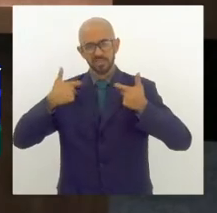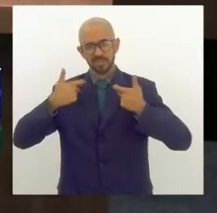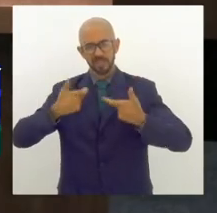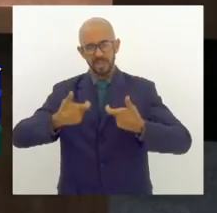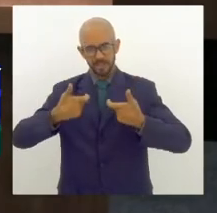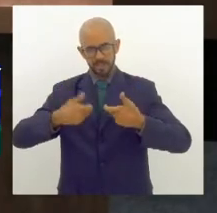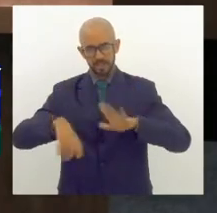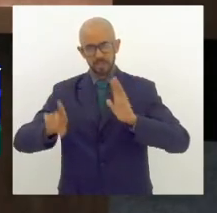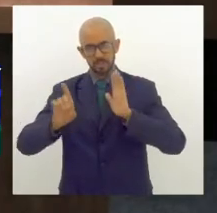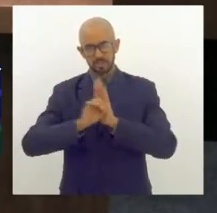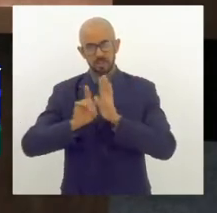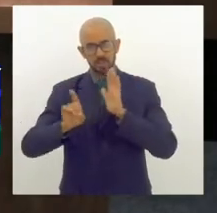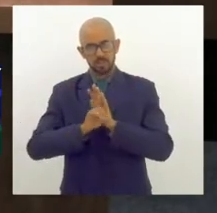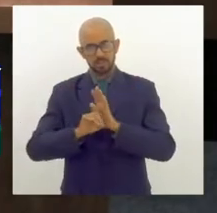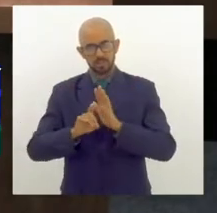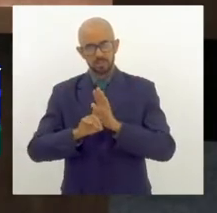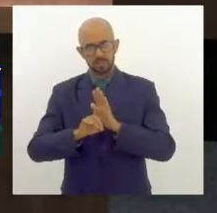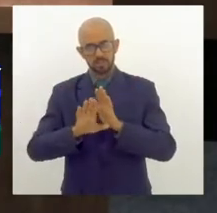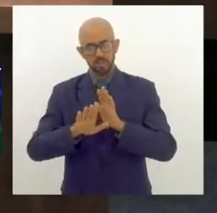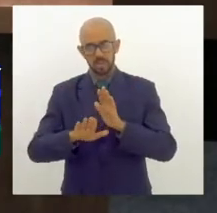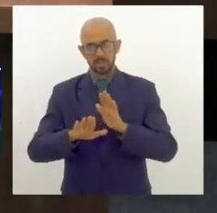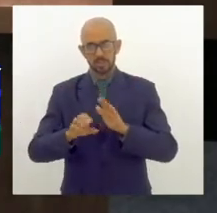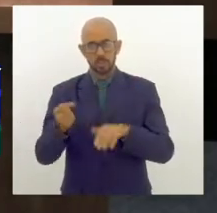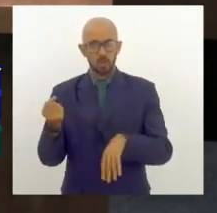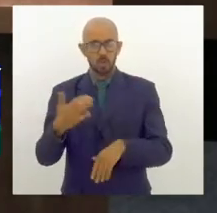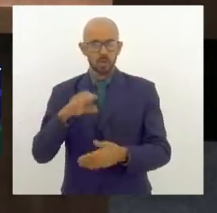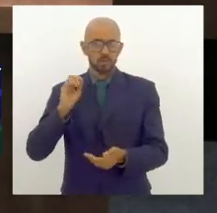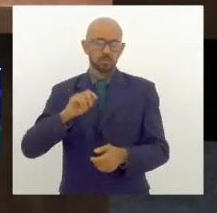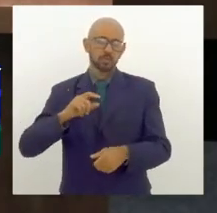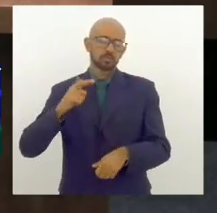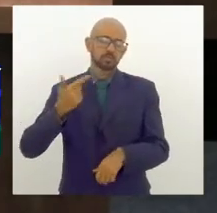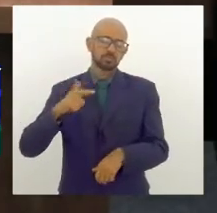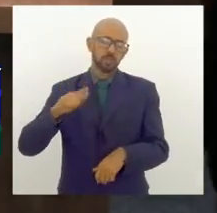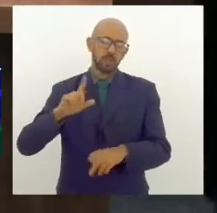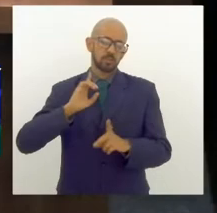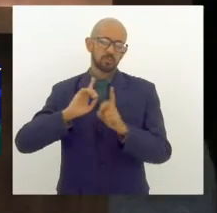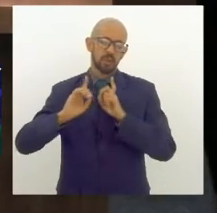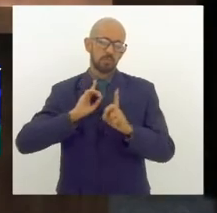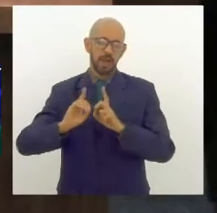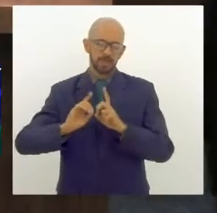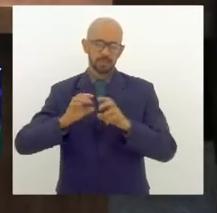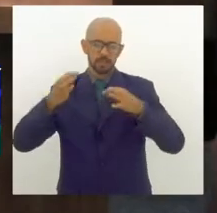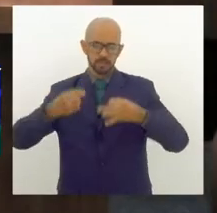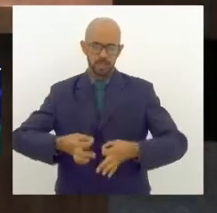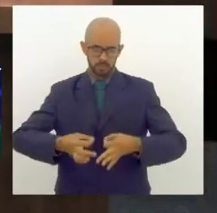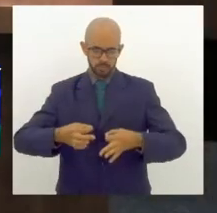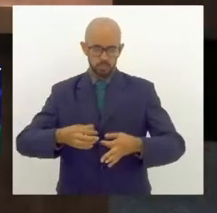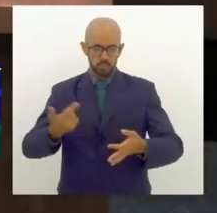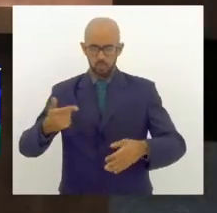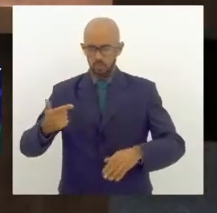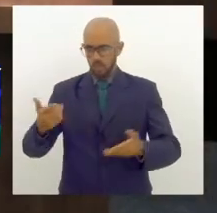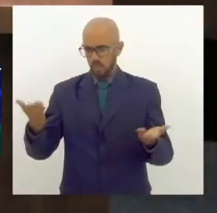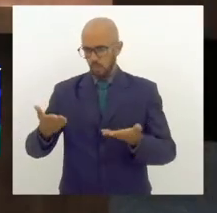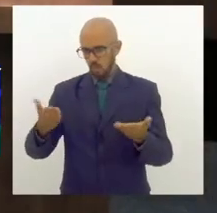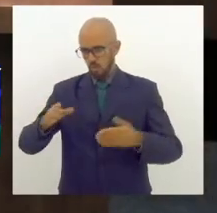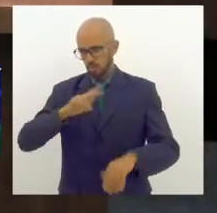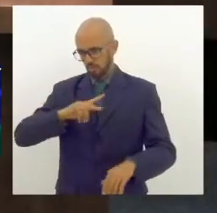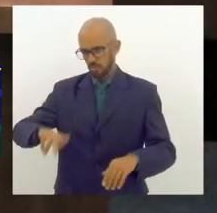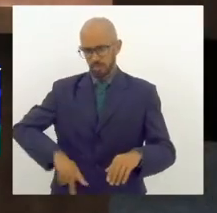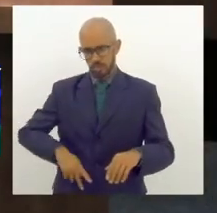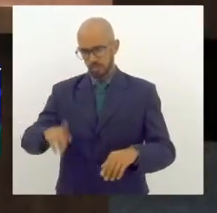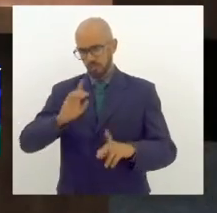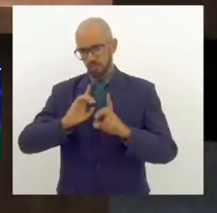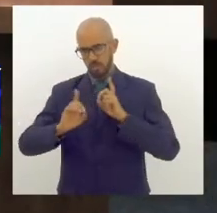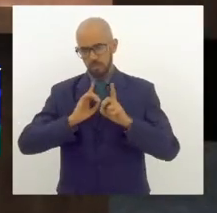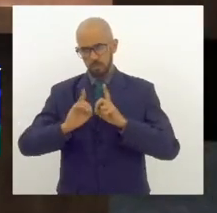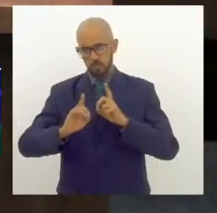drogas, quando as drogas não são debatidas de maneira concreta. Não há hoje, senhora presidenta, uma política de